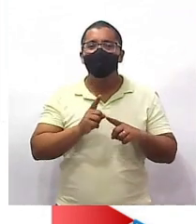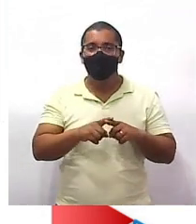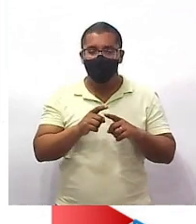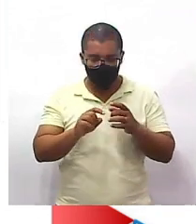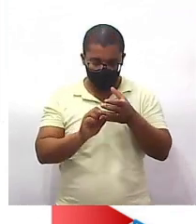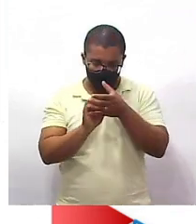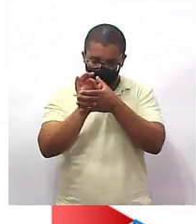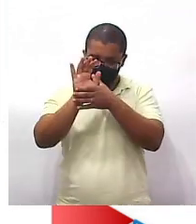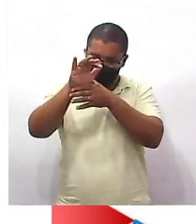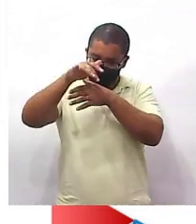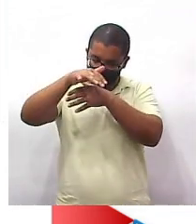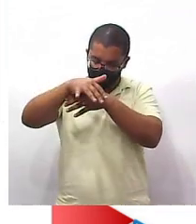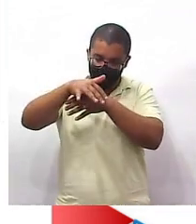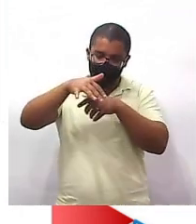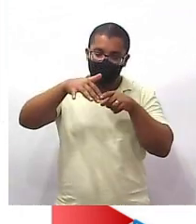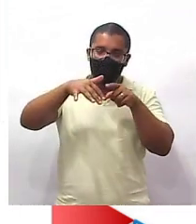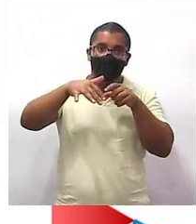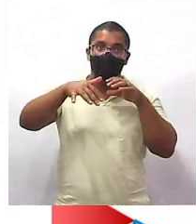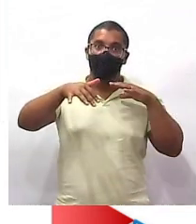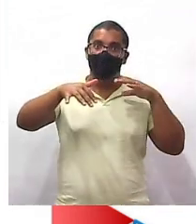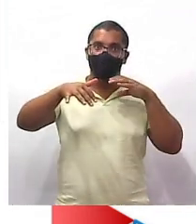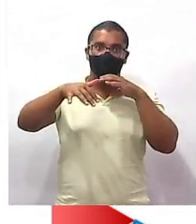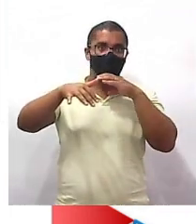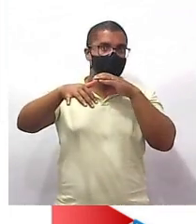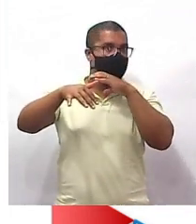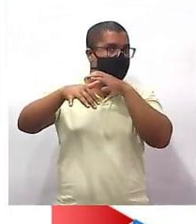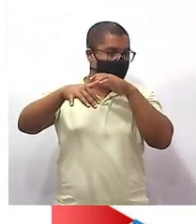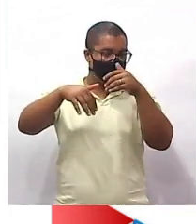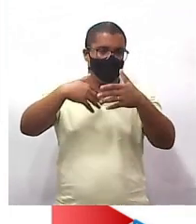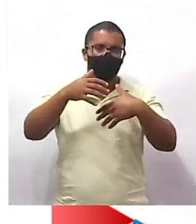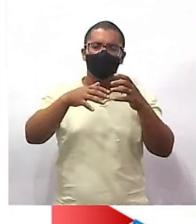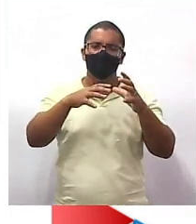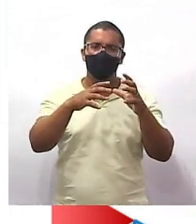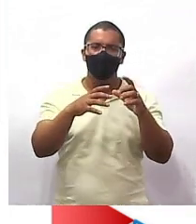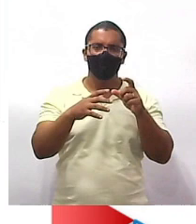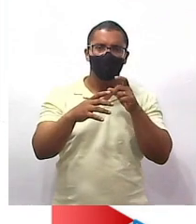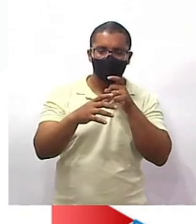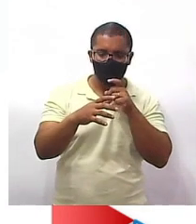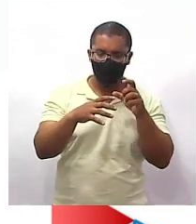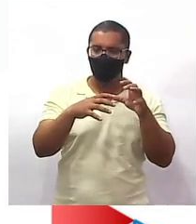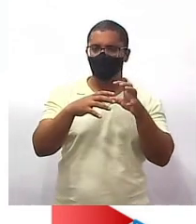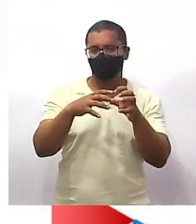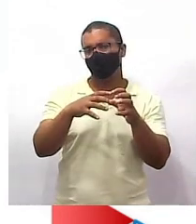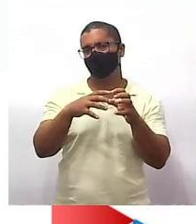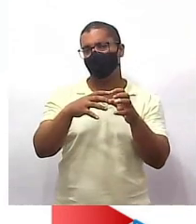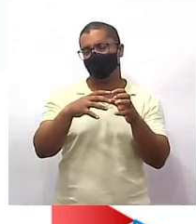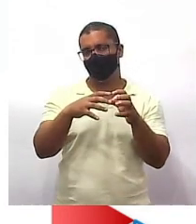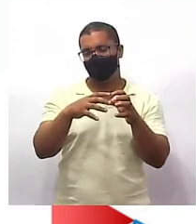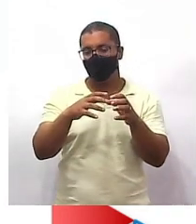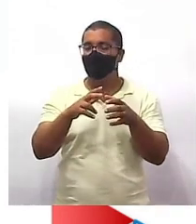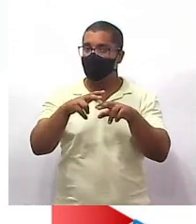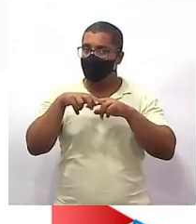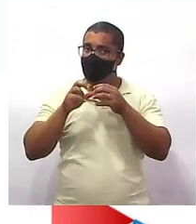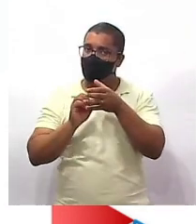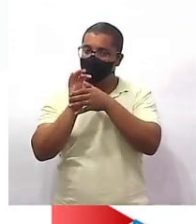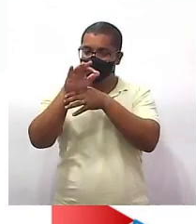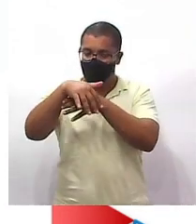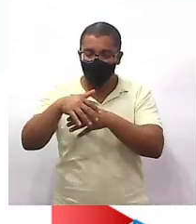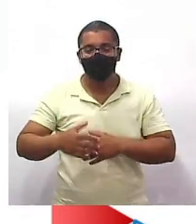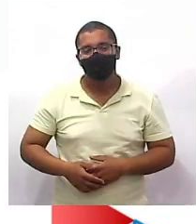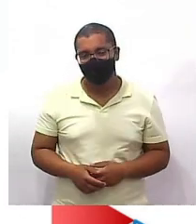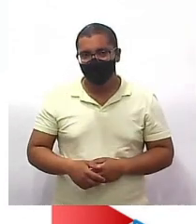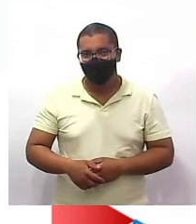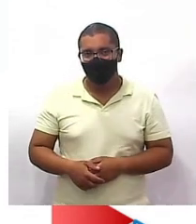se resfriar. Tudo isso daí vai acontecer através de uma erupção vulcânica. Pois bem,